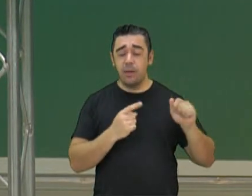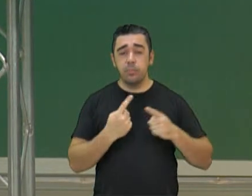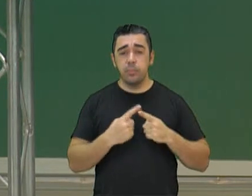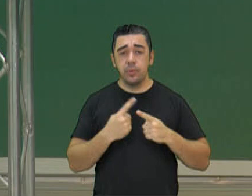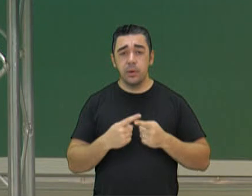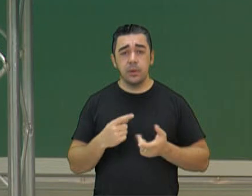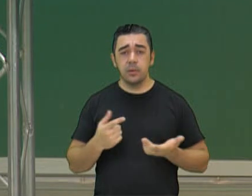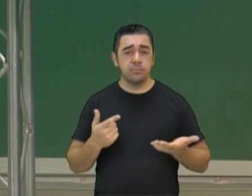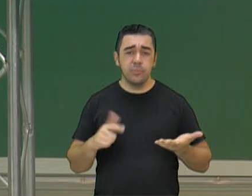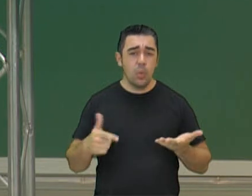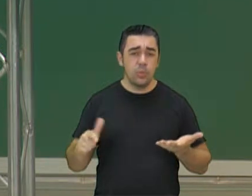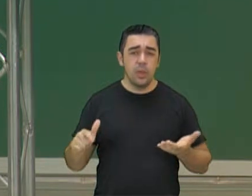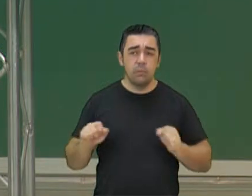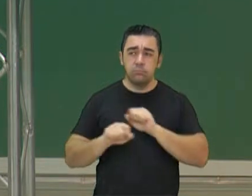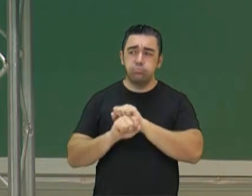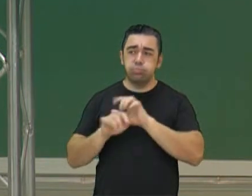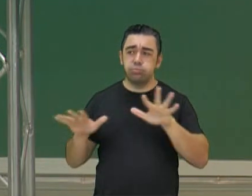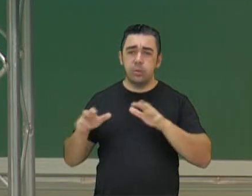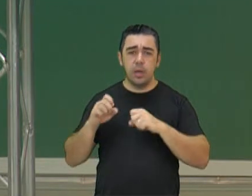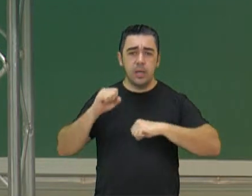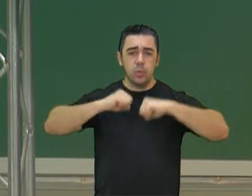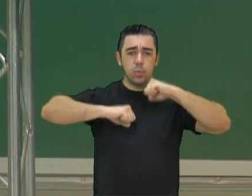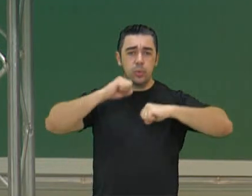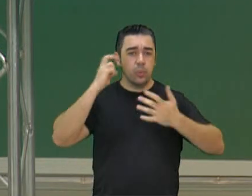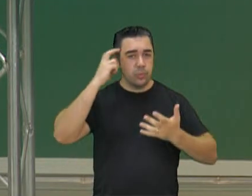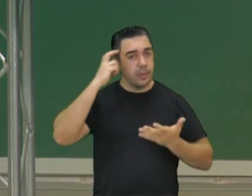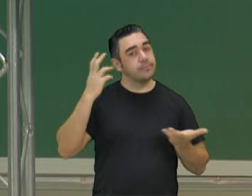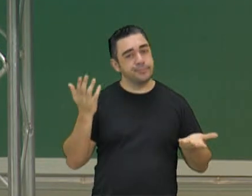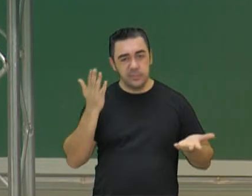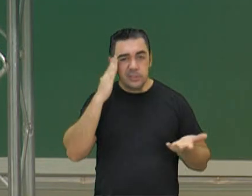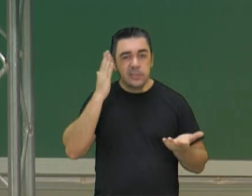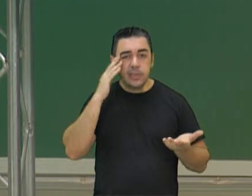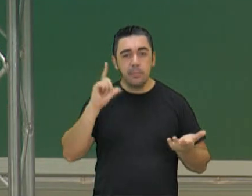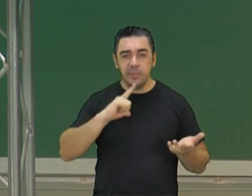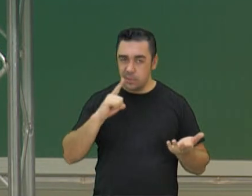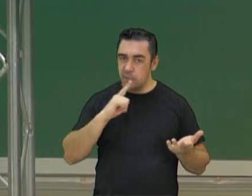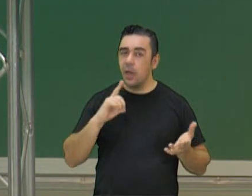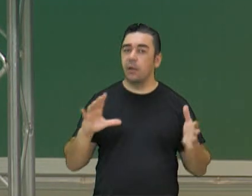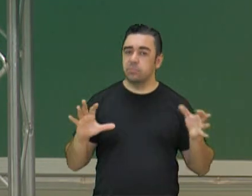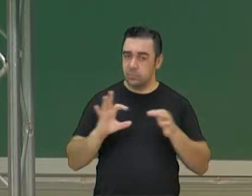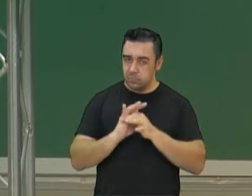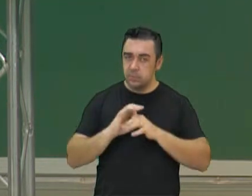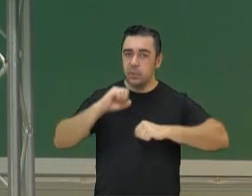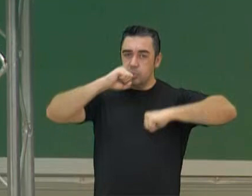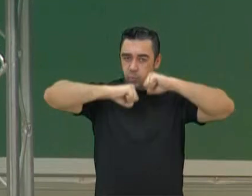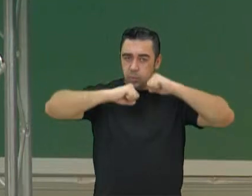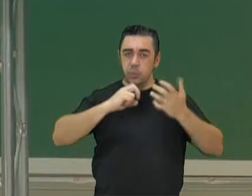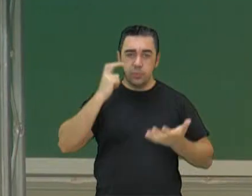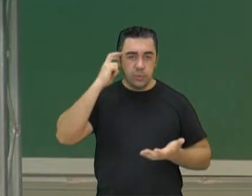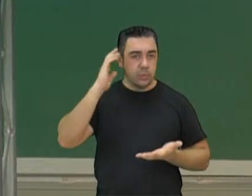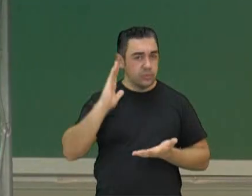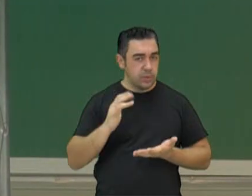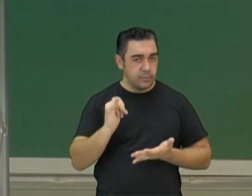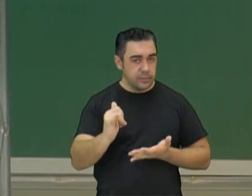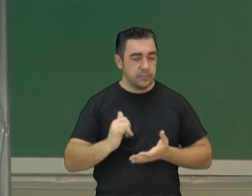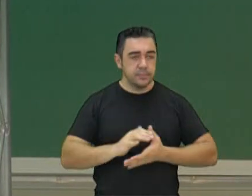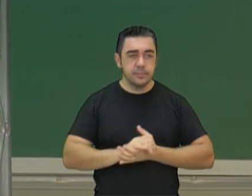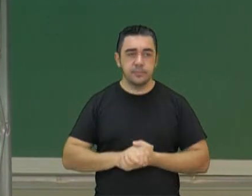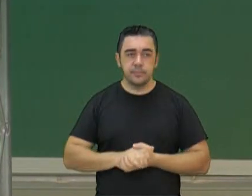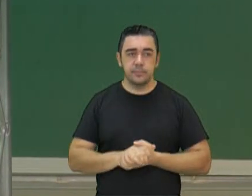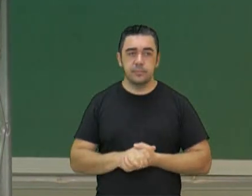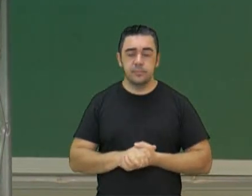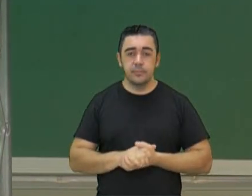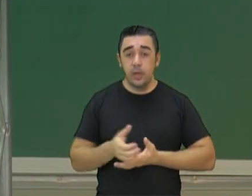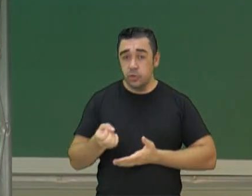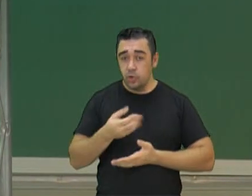vai falar que não tem o alcance da indústria cultural. E a gente vai ver como tem sim, já mencionamos, né? Então,